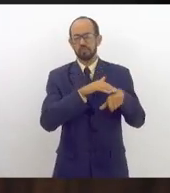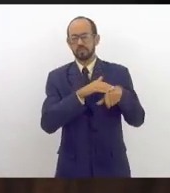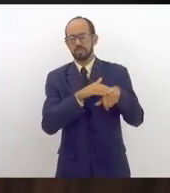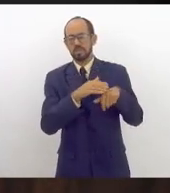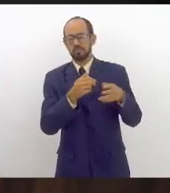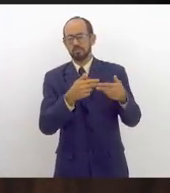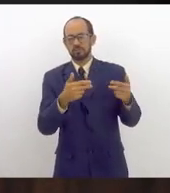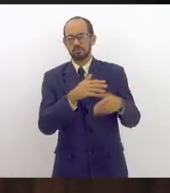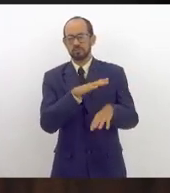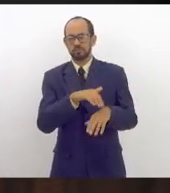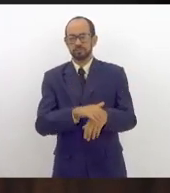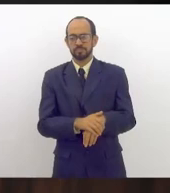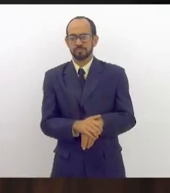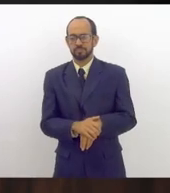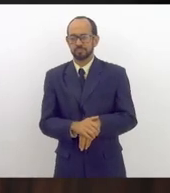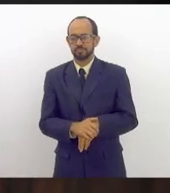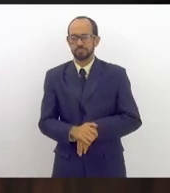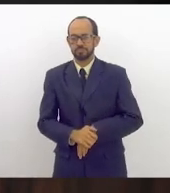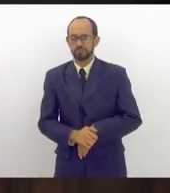Alma.